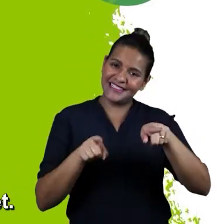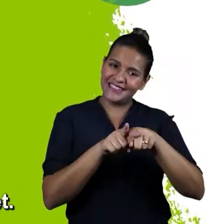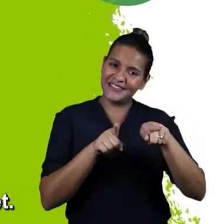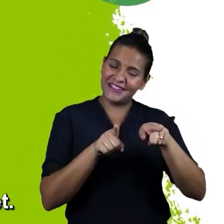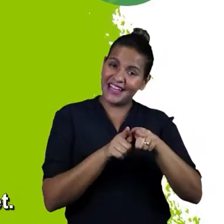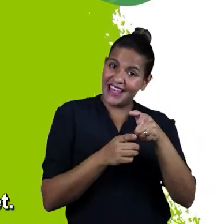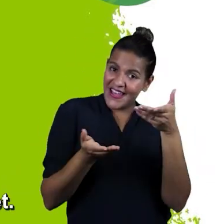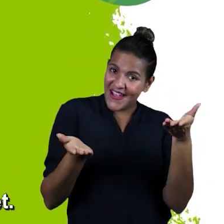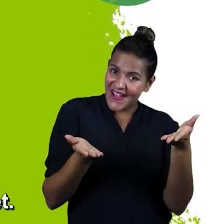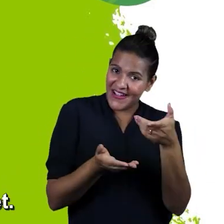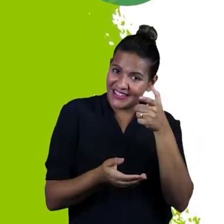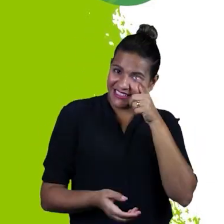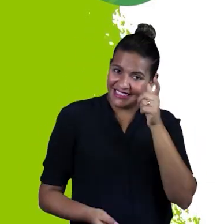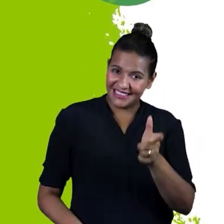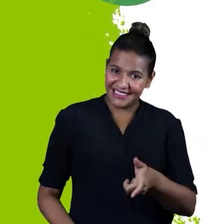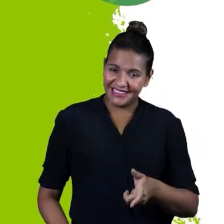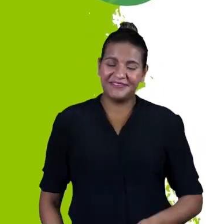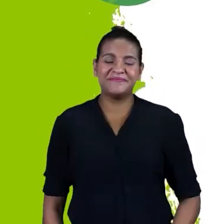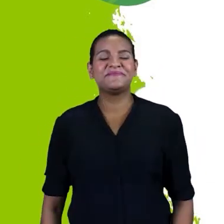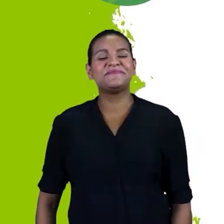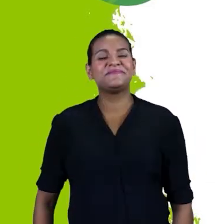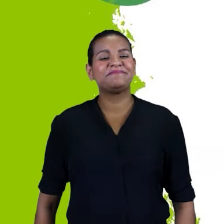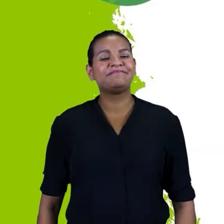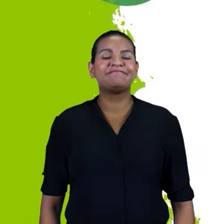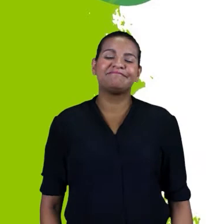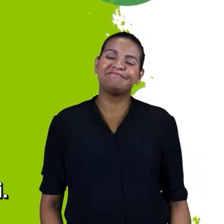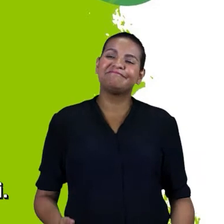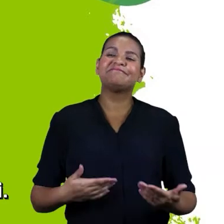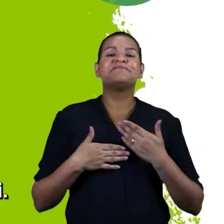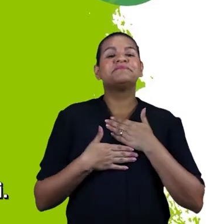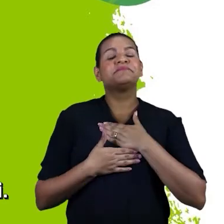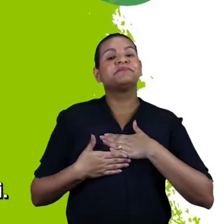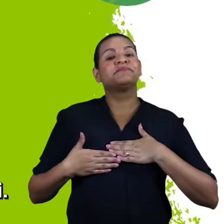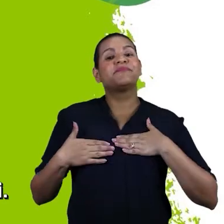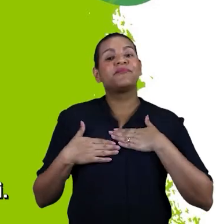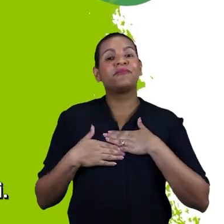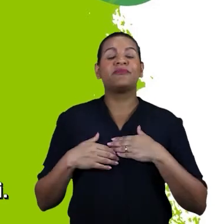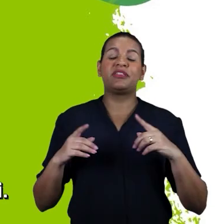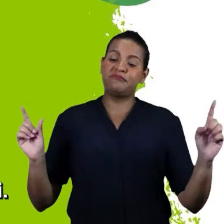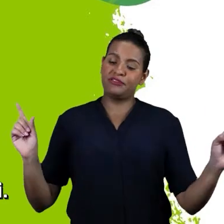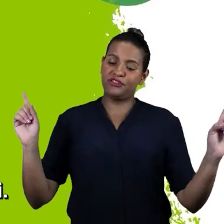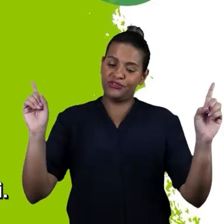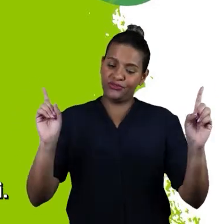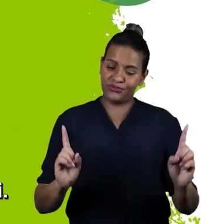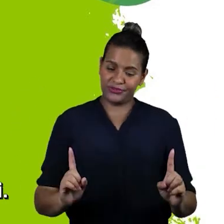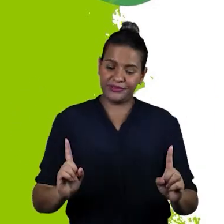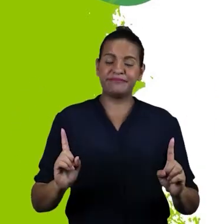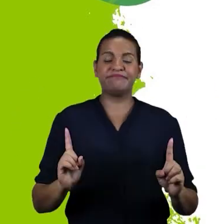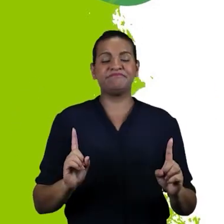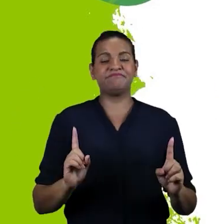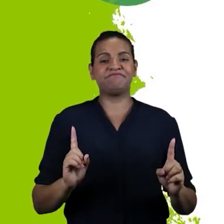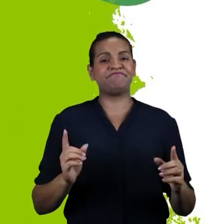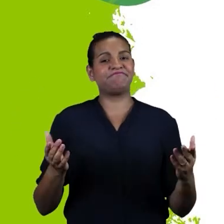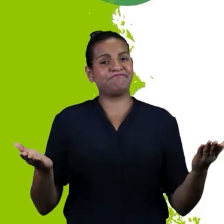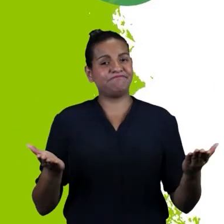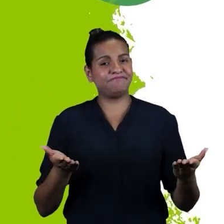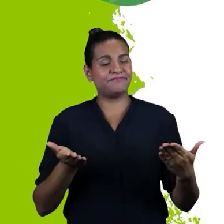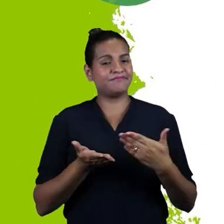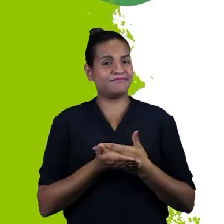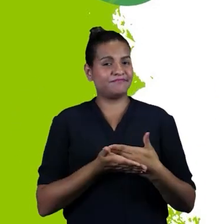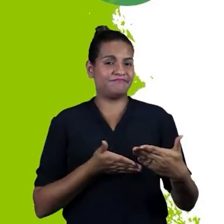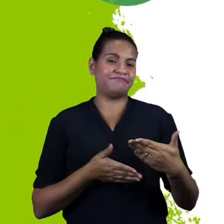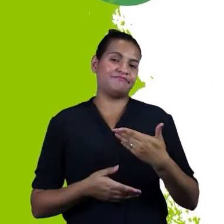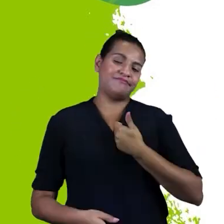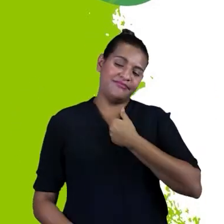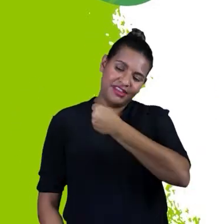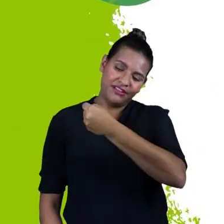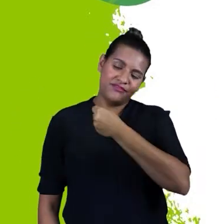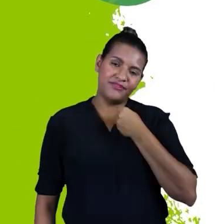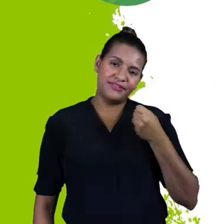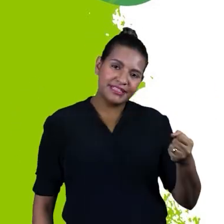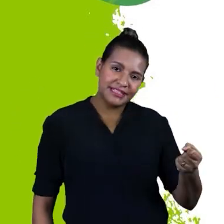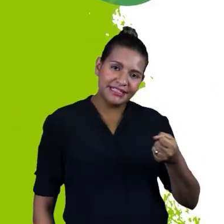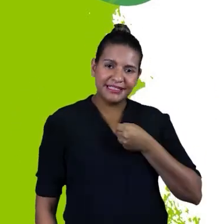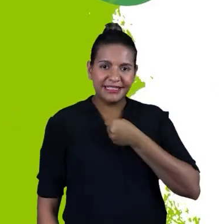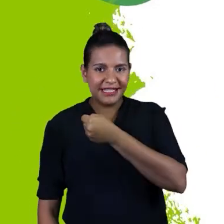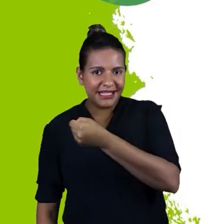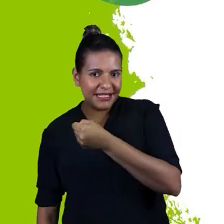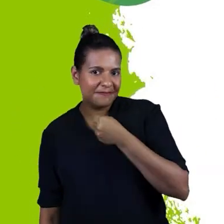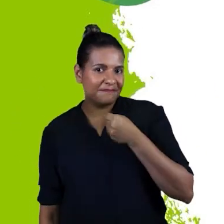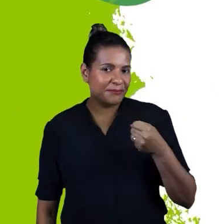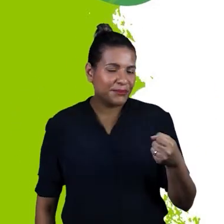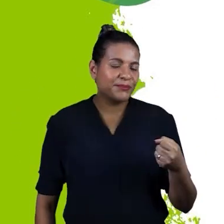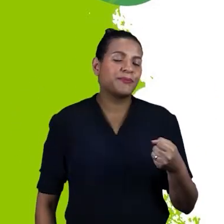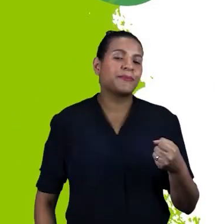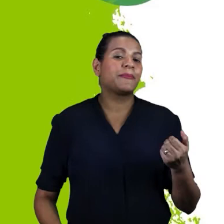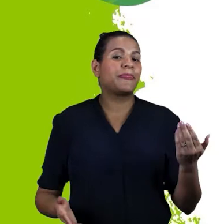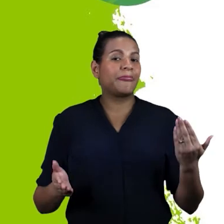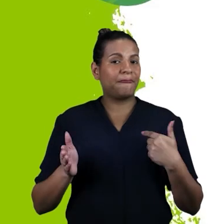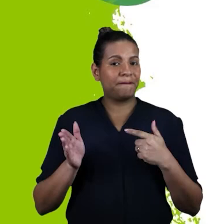acompanhando aí pela internet. É um prazer receber vocês aqui. E então vamos dar início a